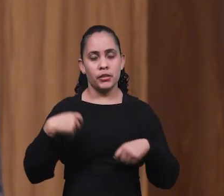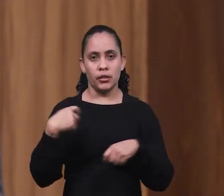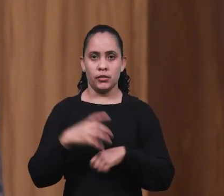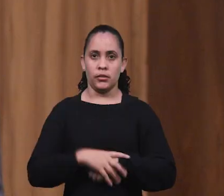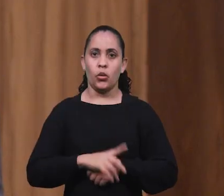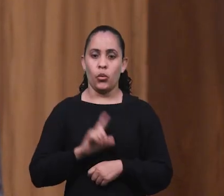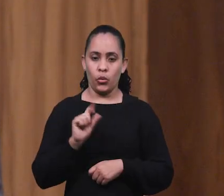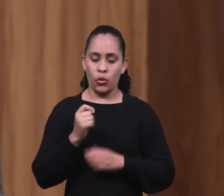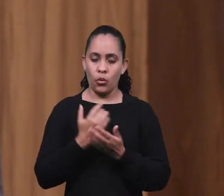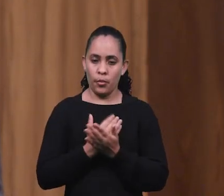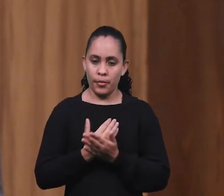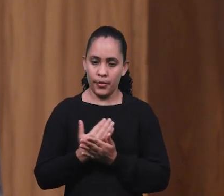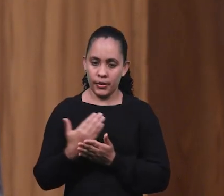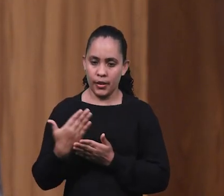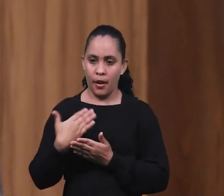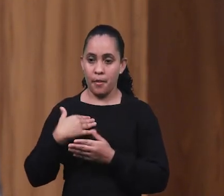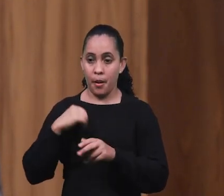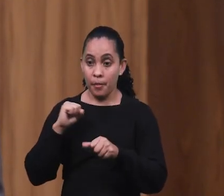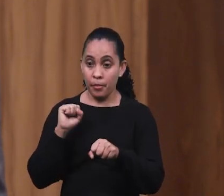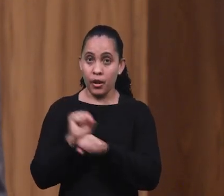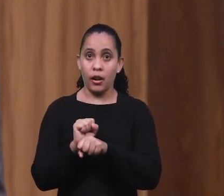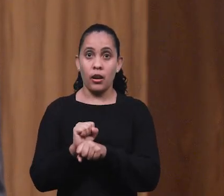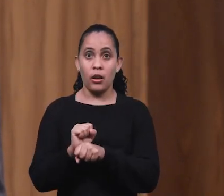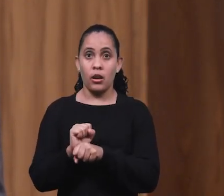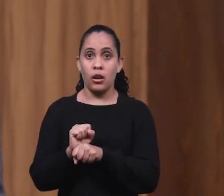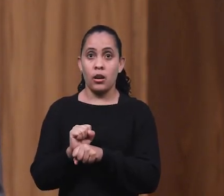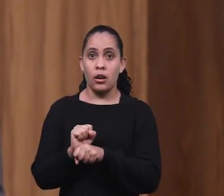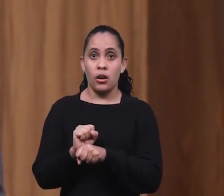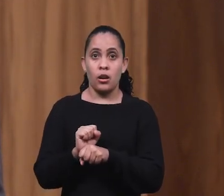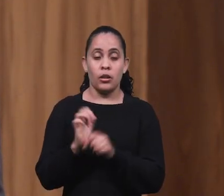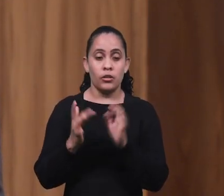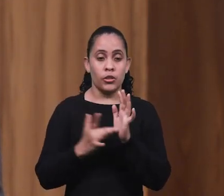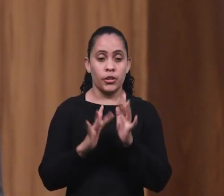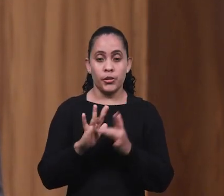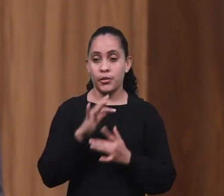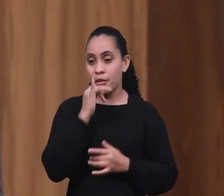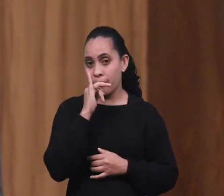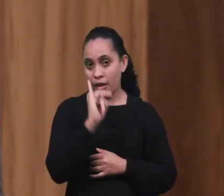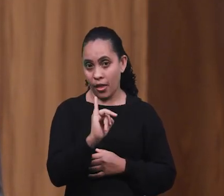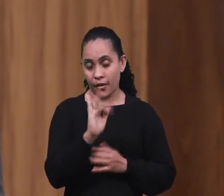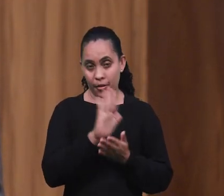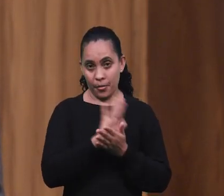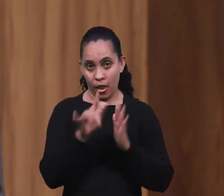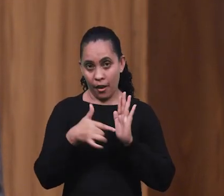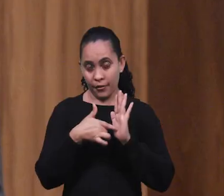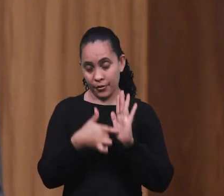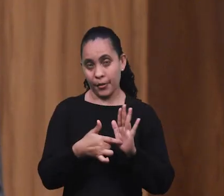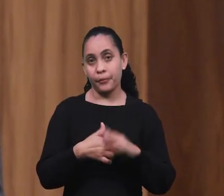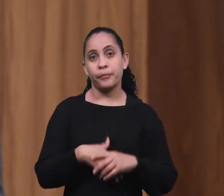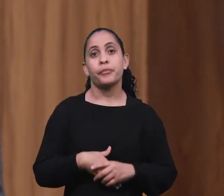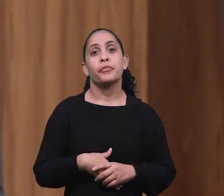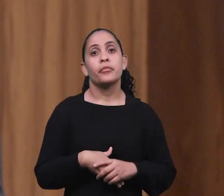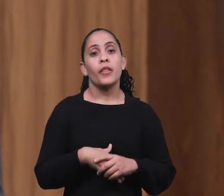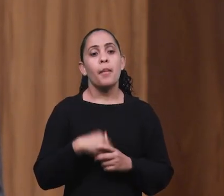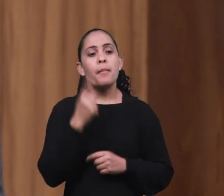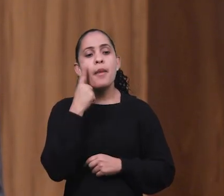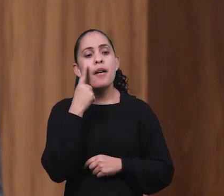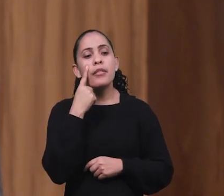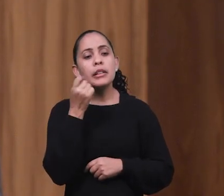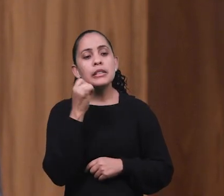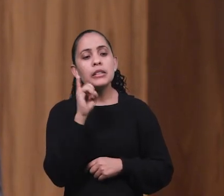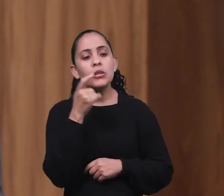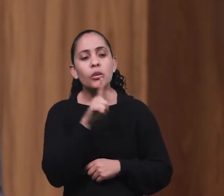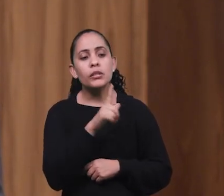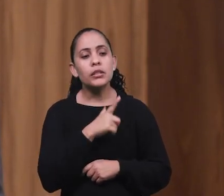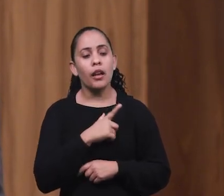está construindo para poder parar na metade, como Jesus vai falar aqui, né? Ele vai dizer isso para ver